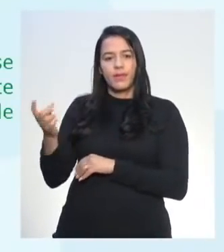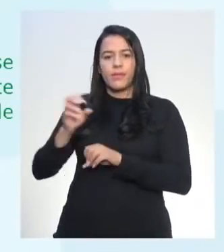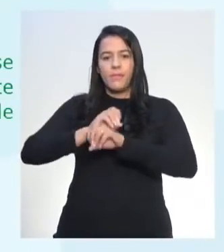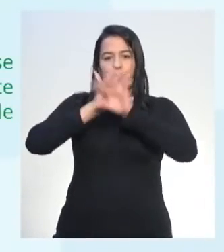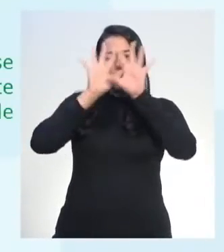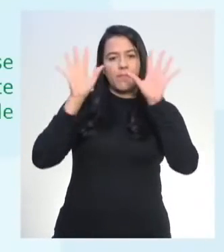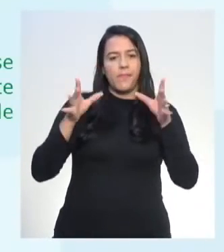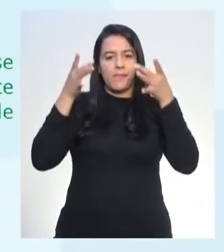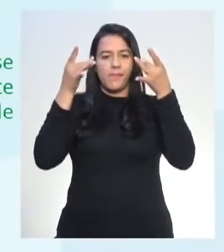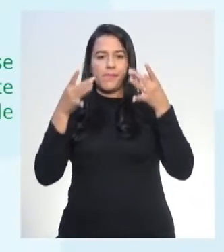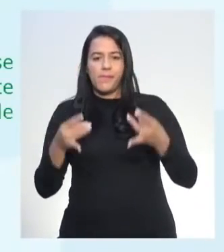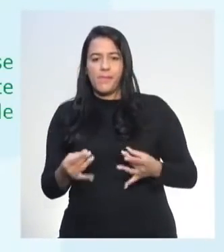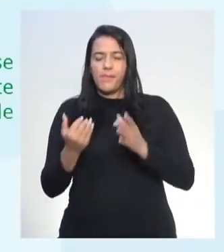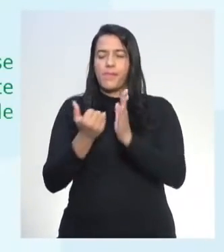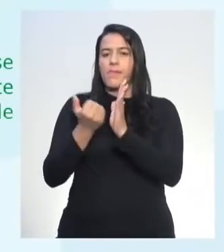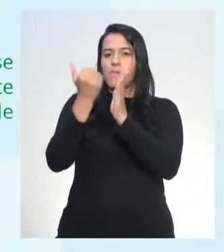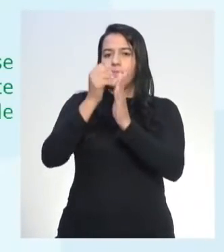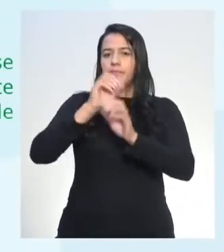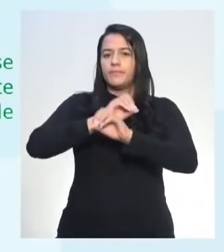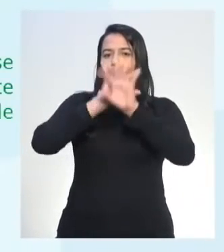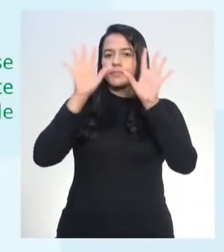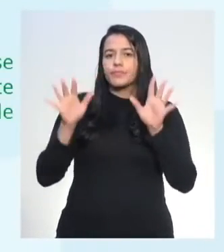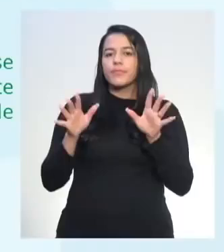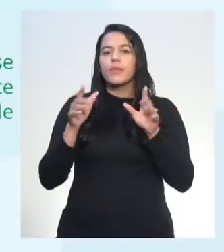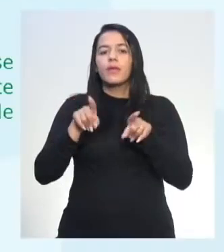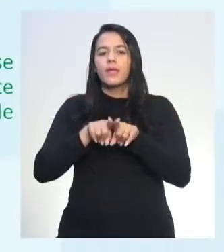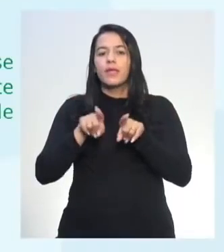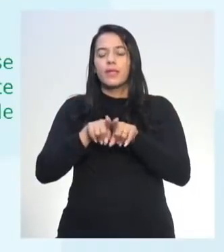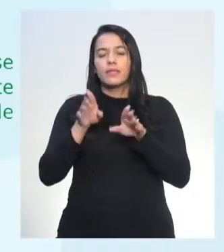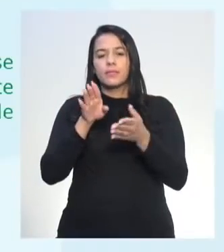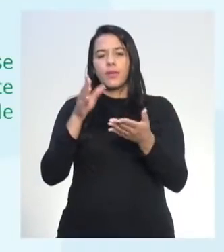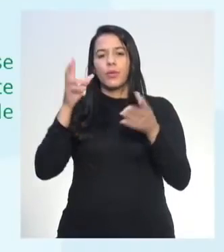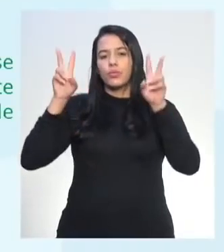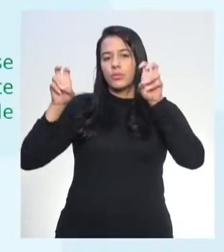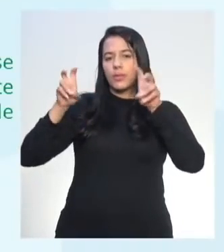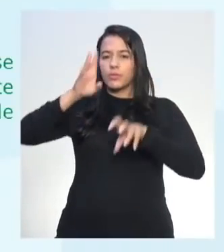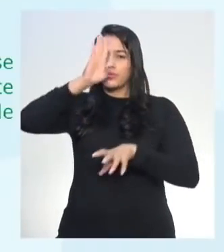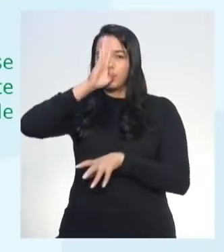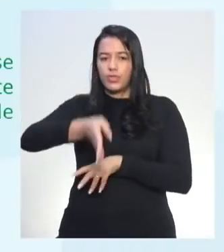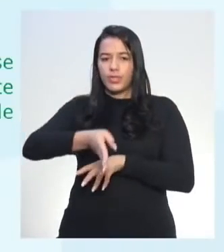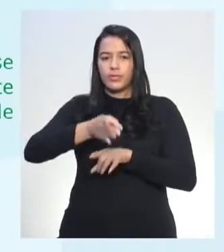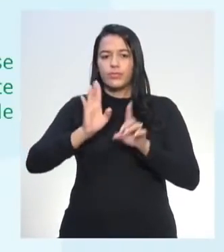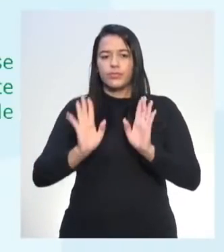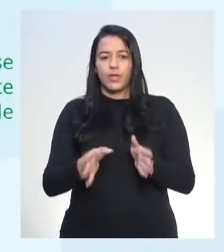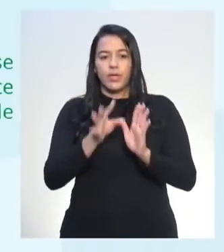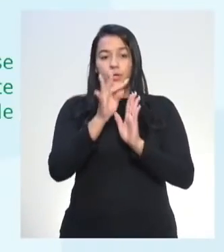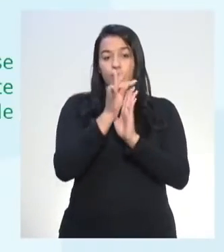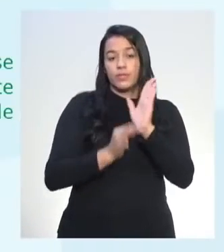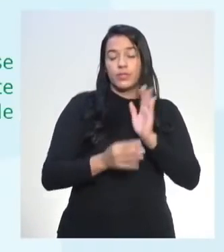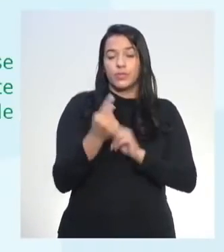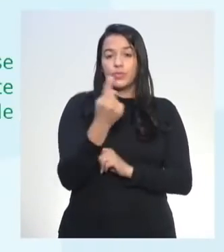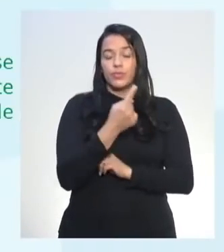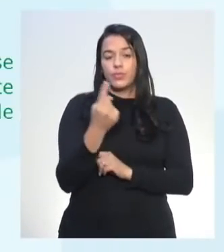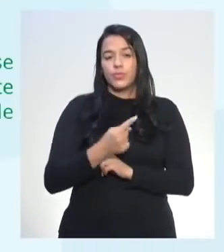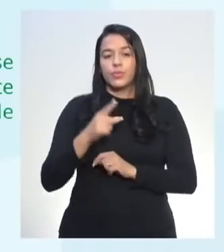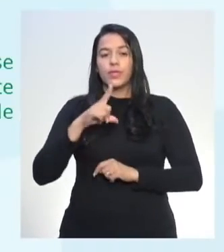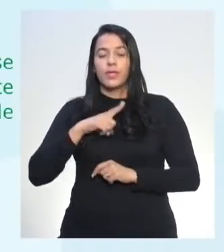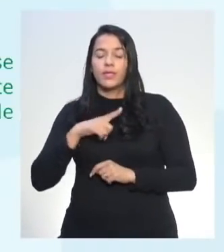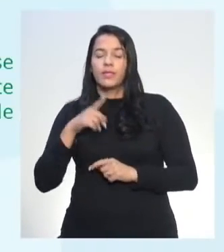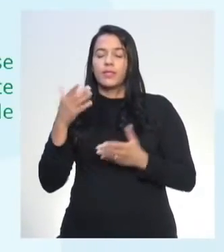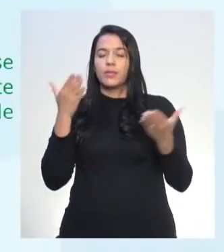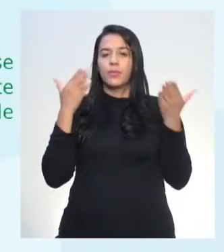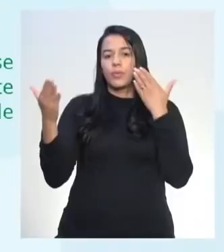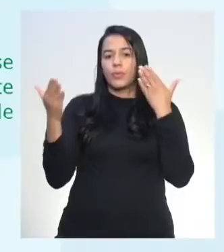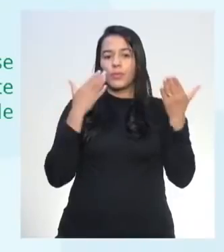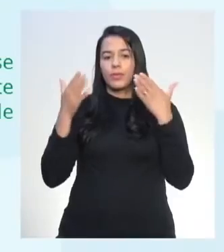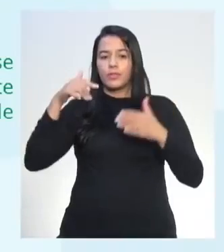clara e explicativa porque se propõe relatar o fato de forma direta, enquanto a manchete do texto 1 tem como objetivo fazer uma comparação de